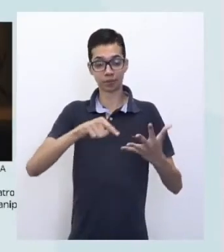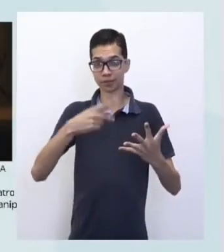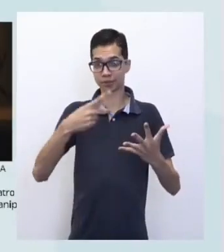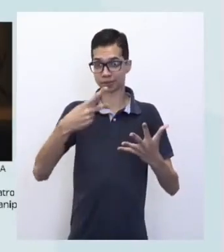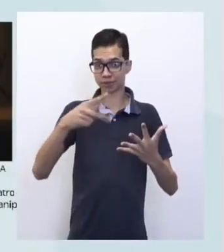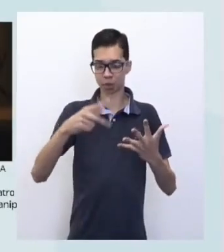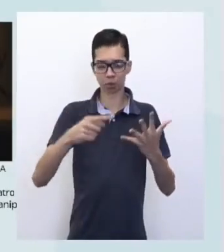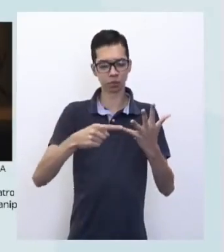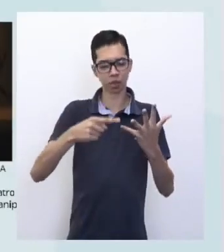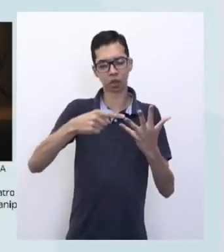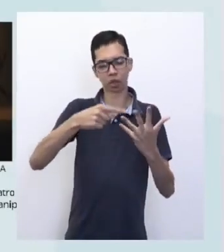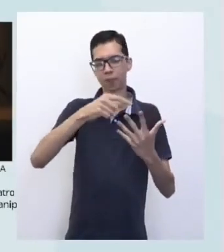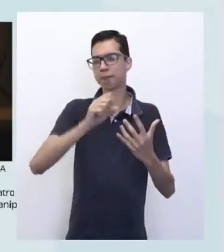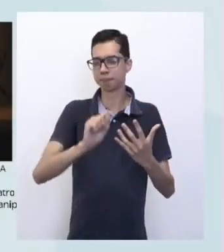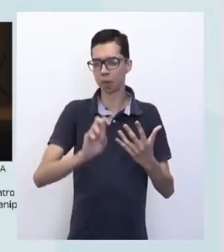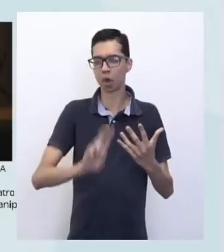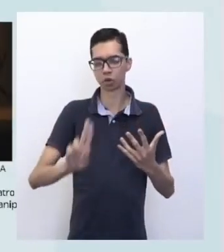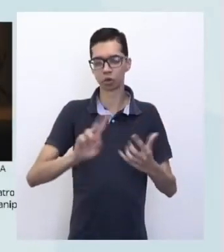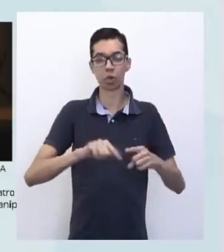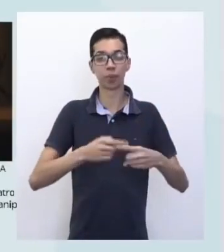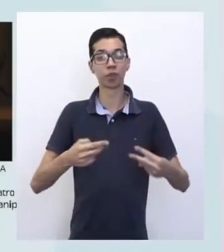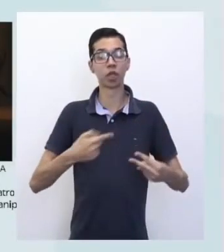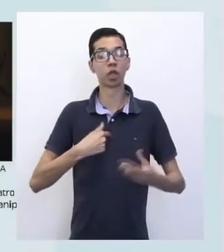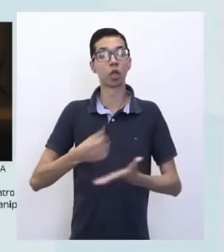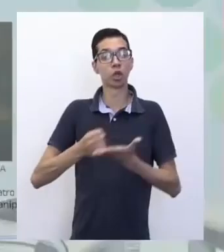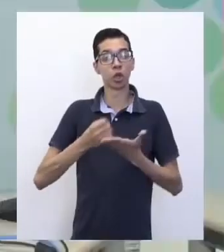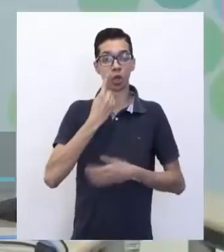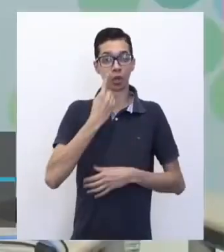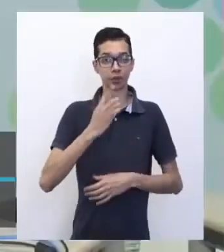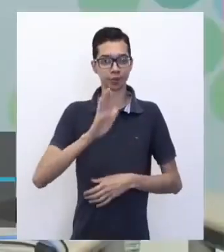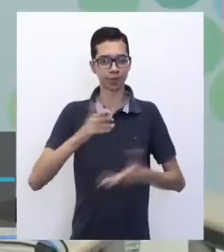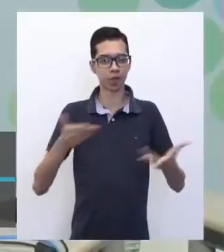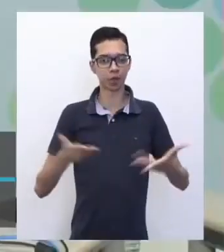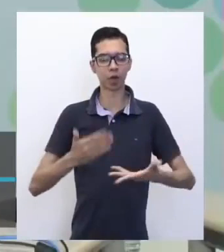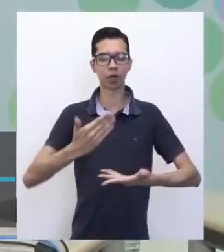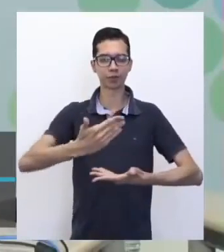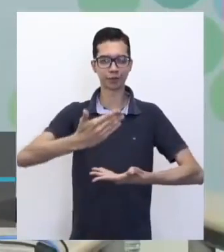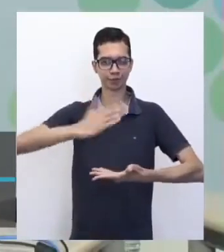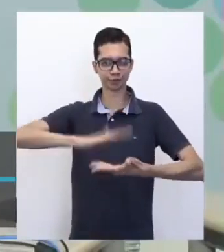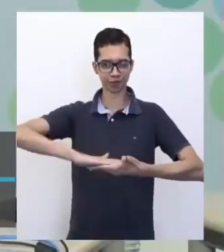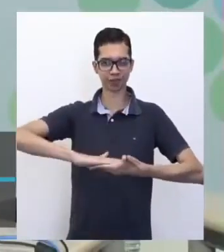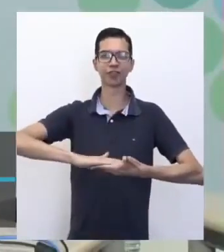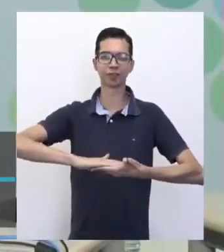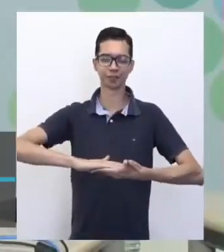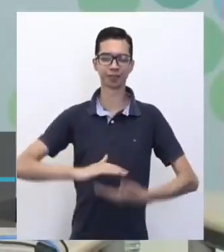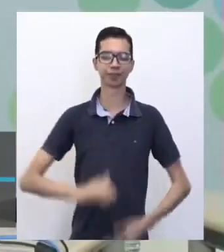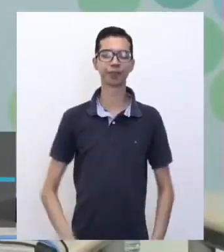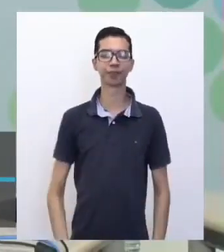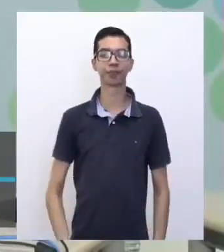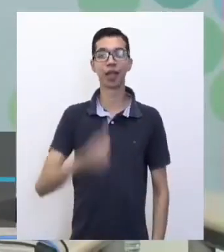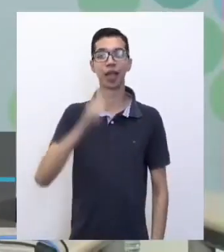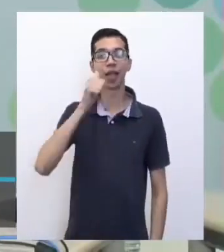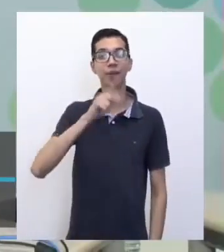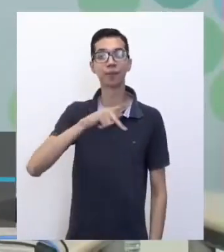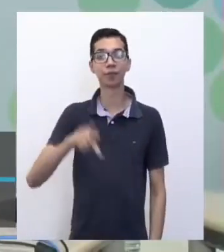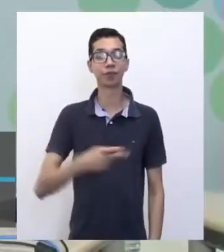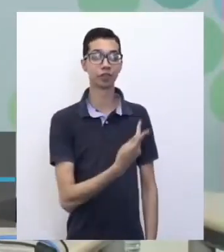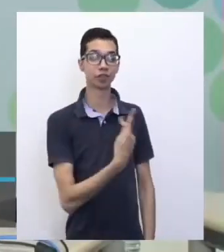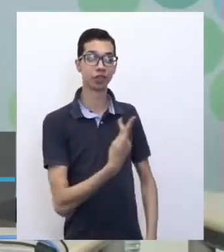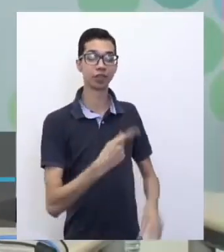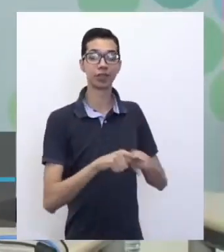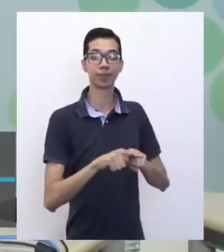trouxe, tá, turma? Então, vamos lá. Eu vou fechar o meu computador aqui, a professora Márcia também, e a gente vai se